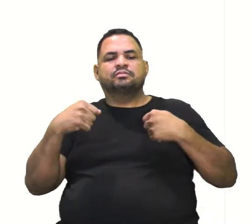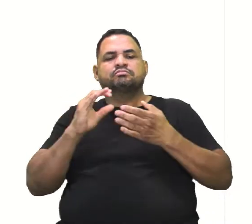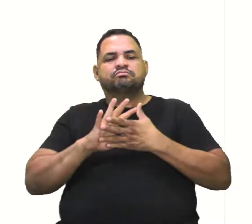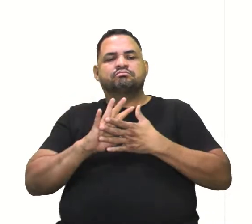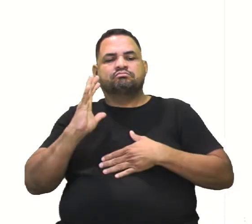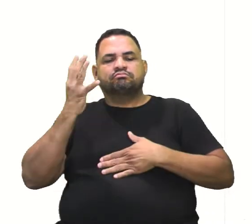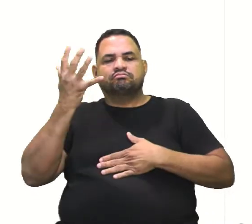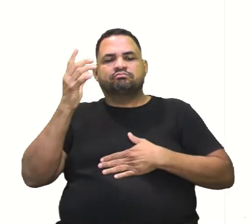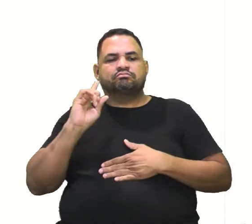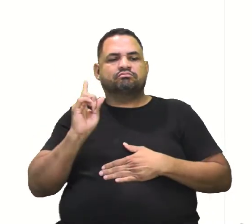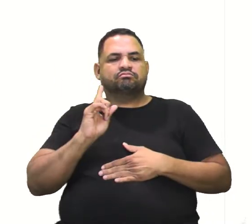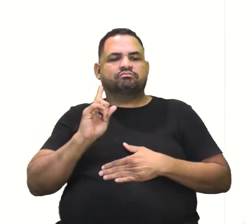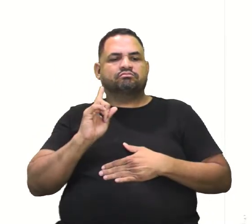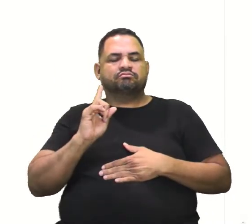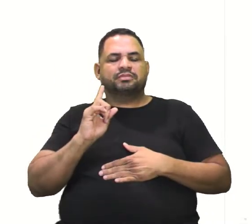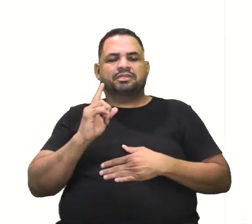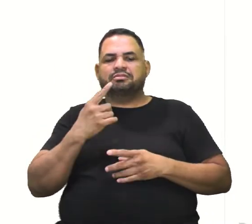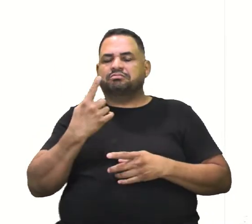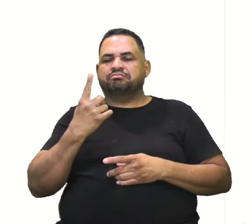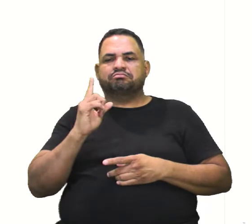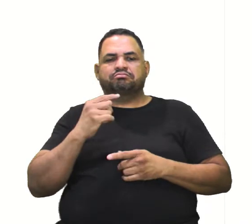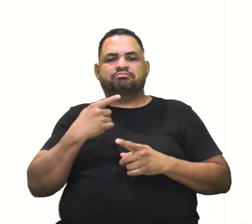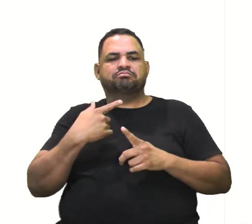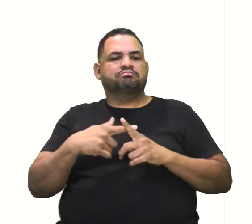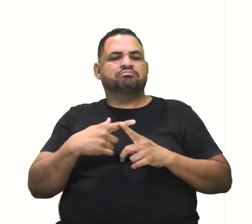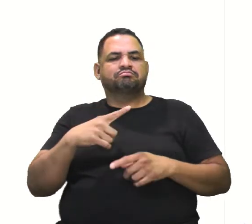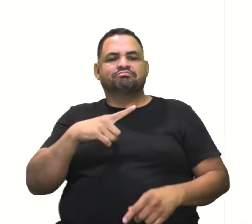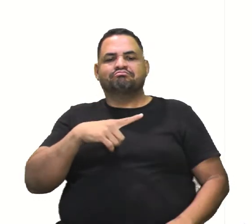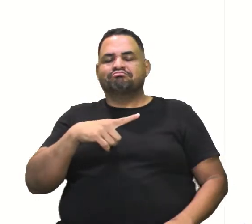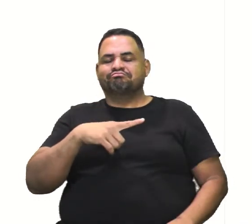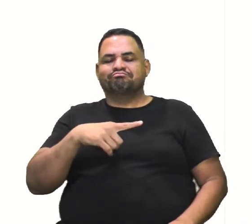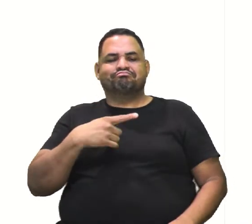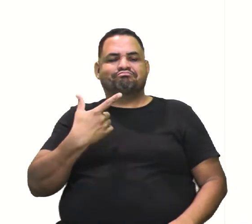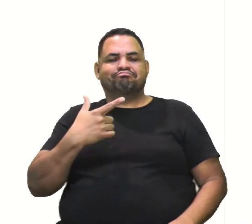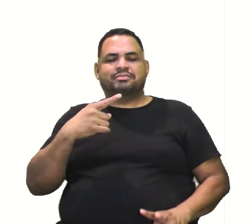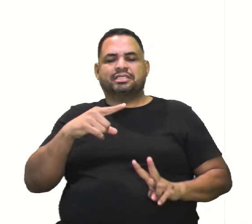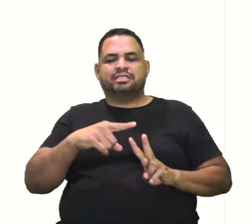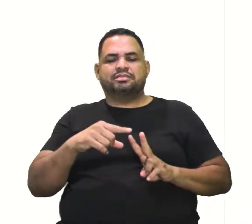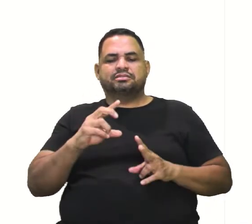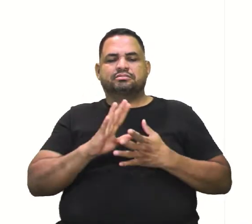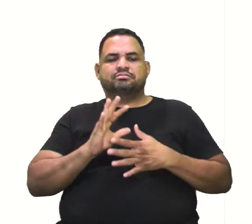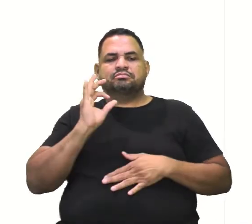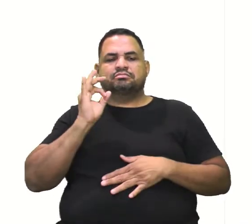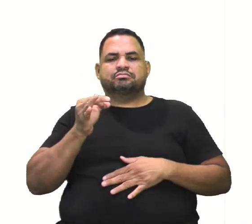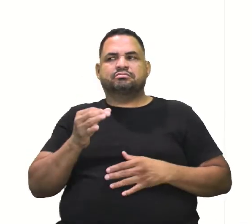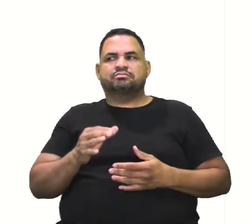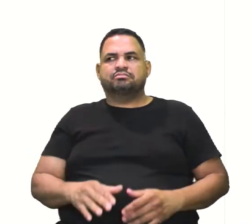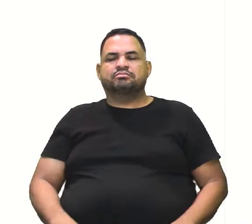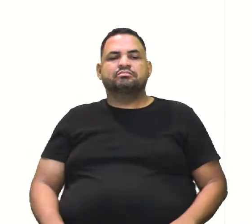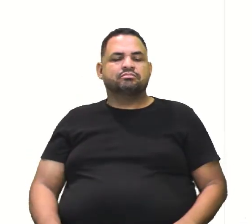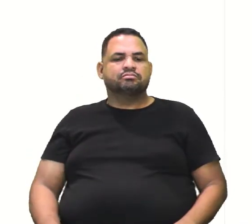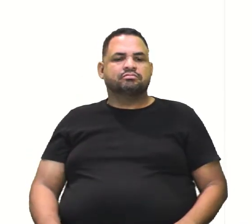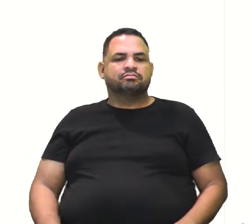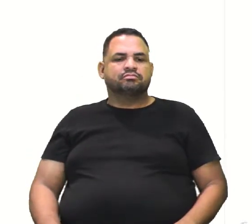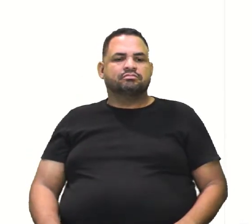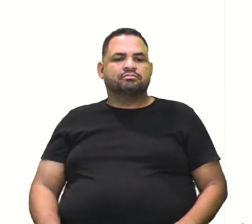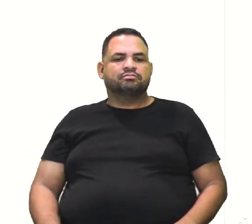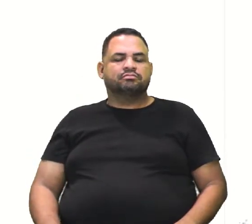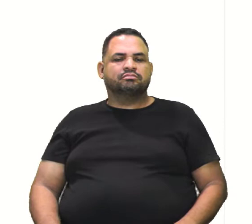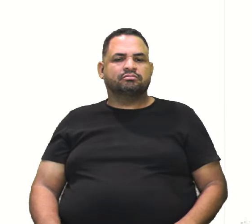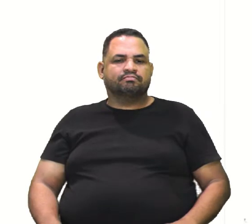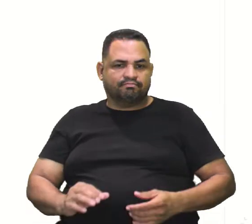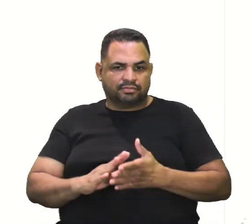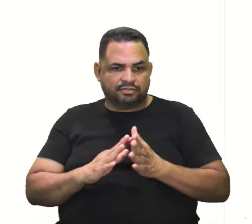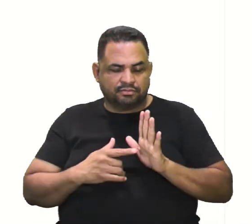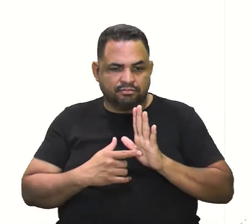essa solução? Não, porque menos 1 não tem raiz quadrada exata, não é? Dentro dos complexos vai ser possível, Vai ser né? possível, E a mas- gente vai